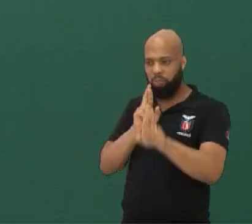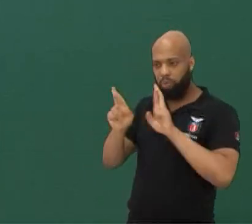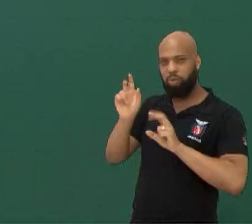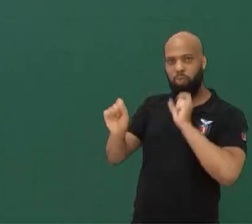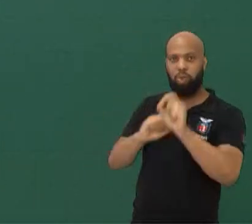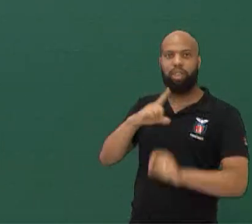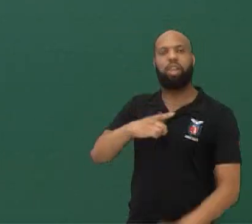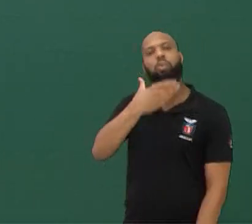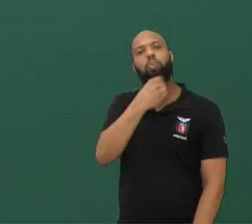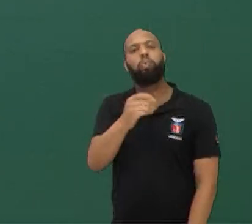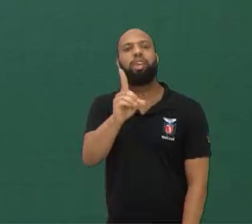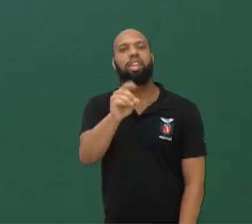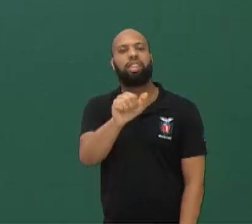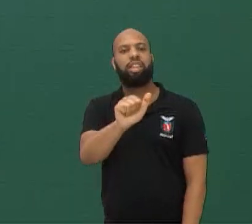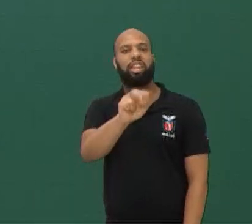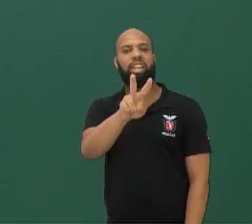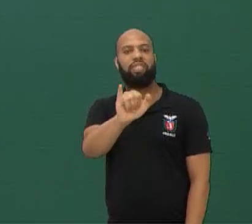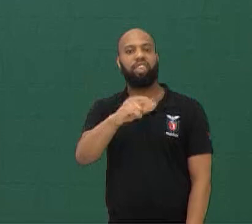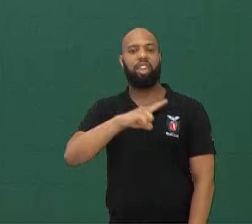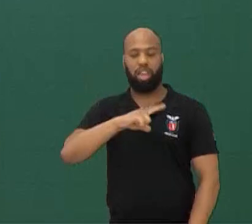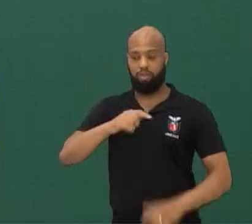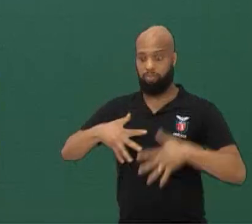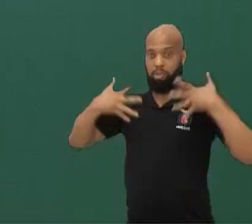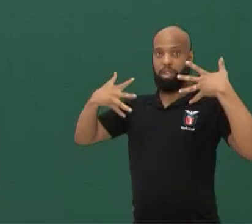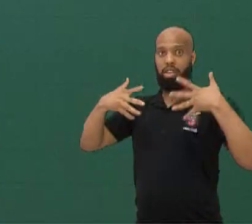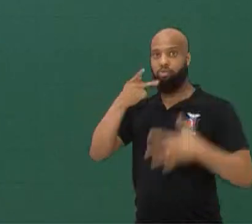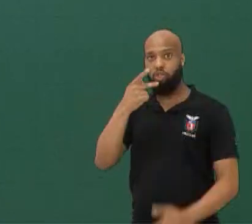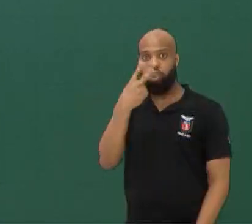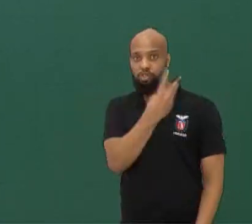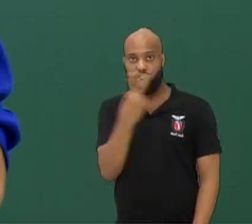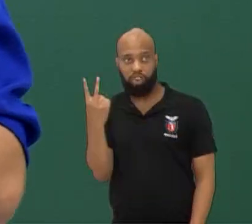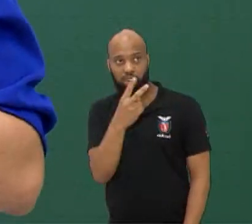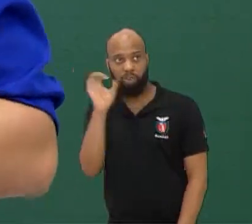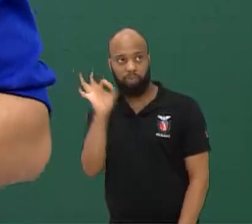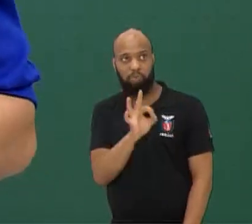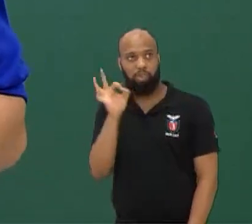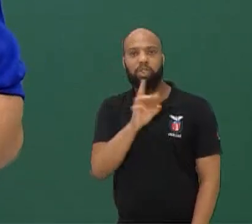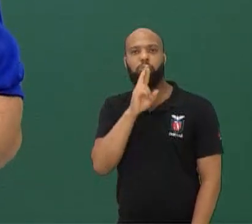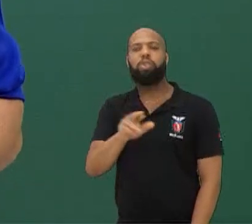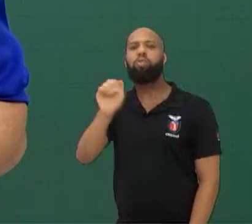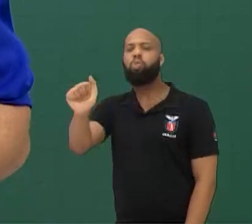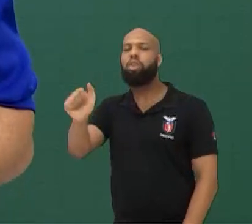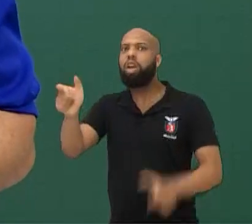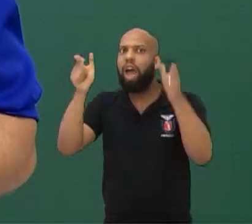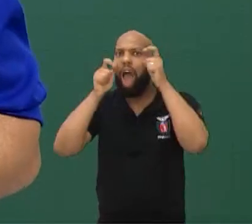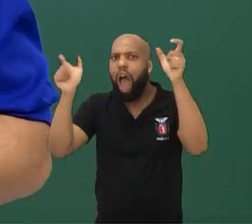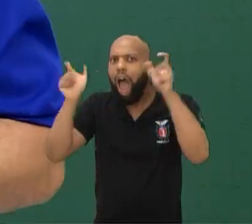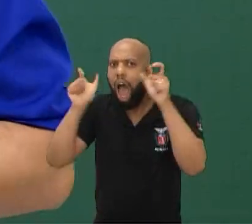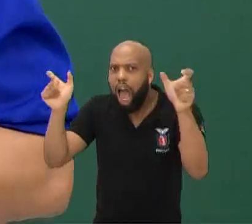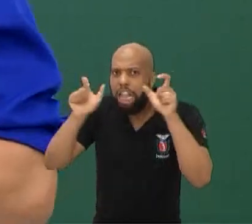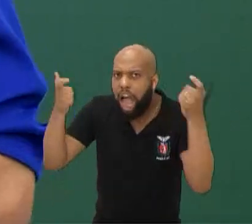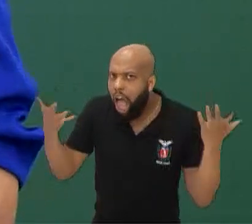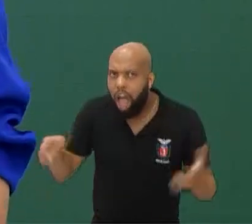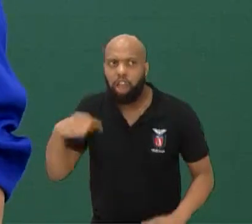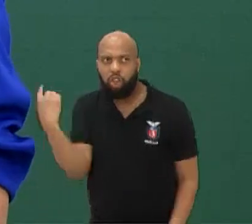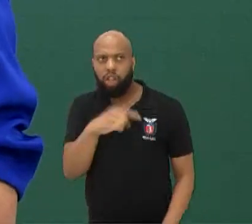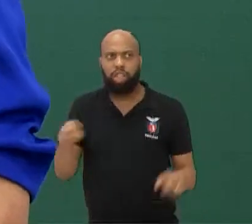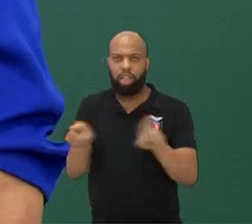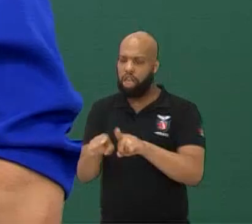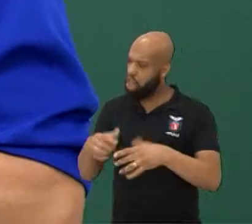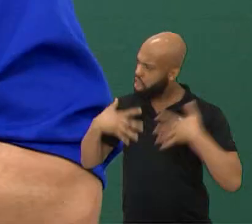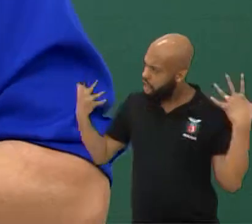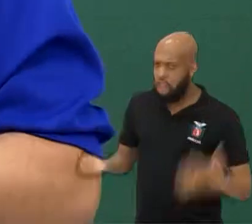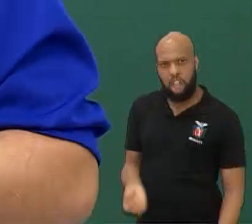aqui, o Davi Fritzen. Levei um susto quando disseram que 22% respondeu A. Presta atenção, piazada, a gente também levou um